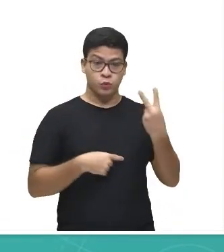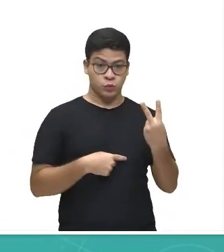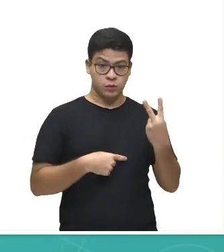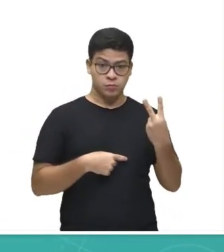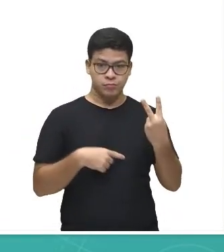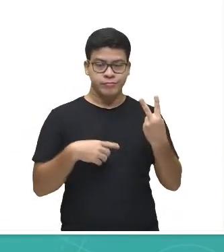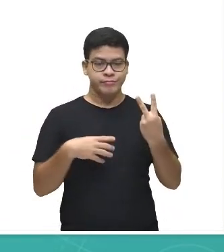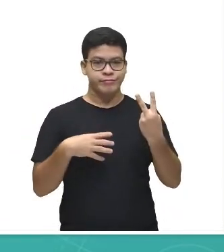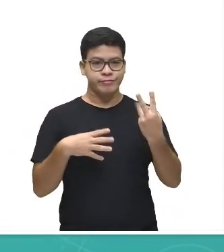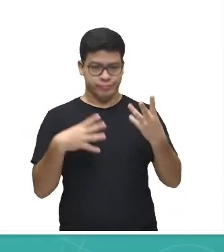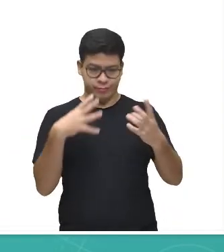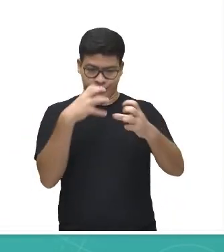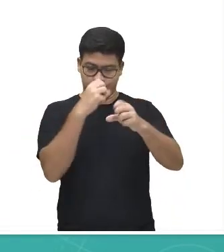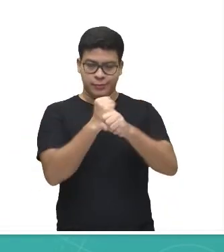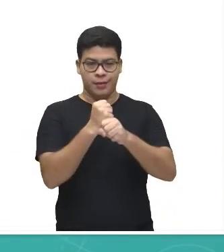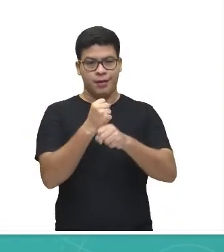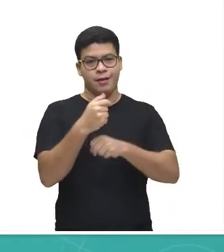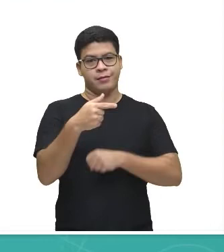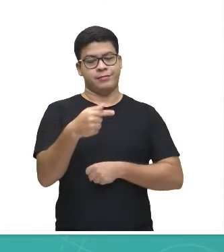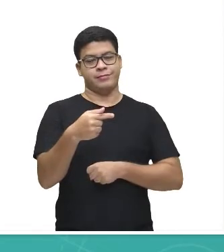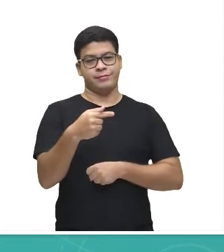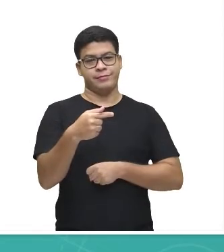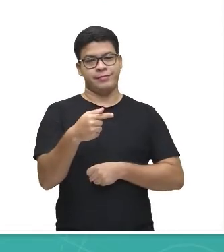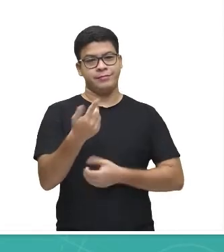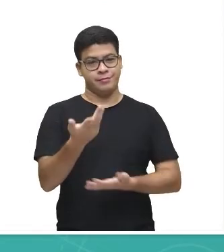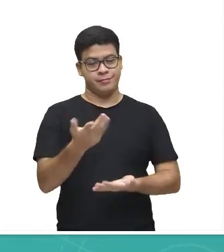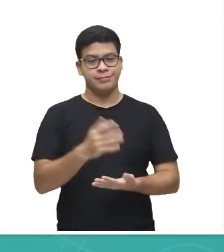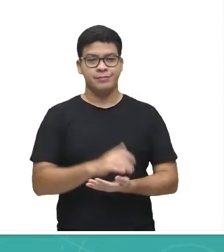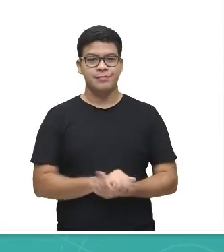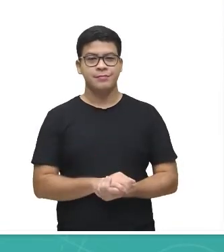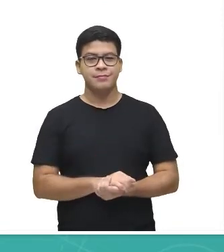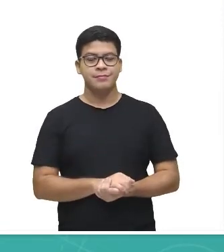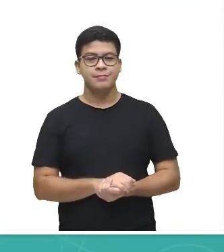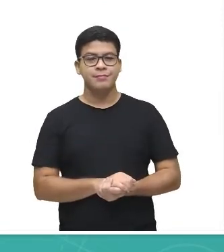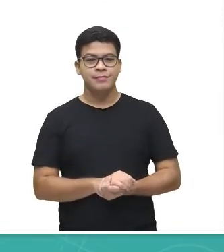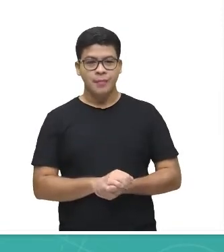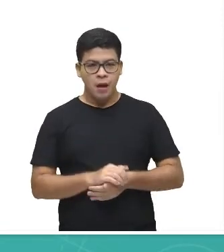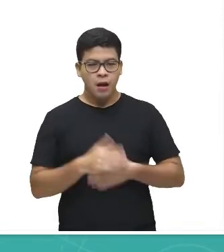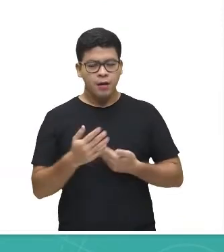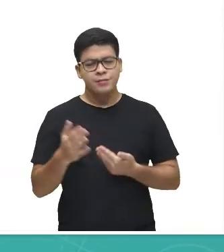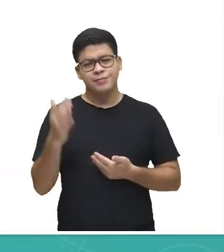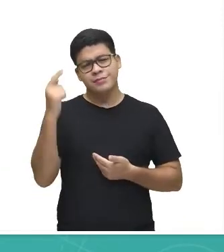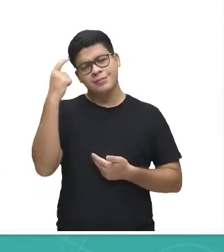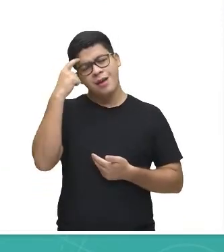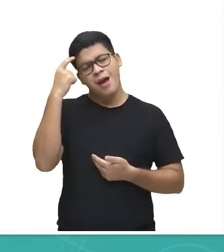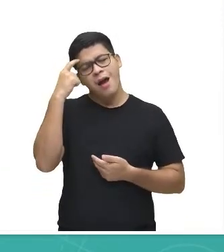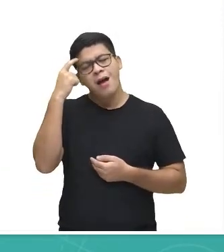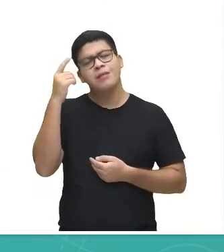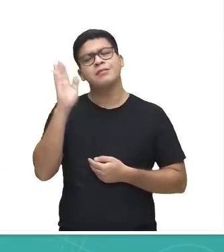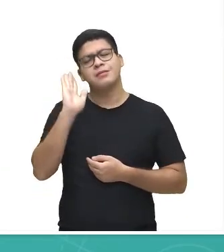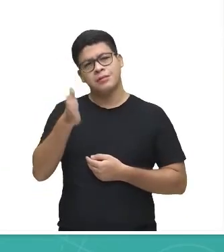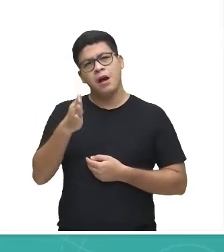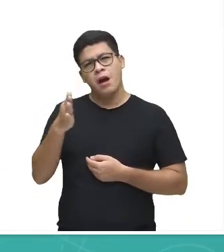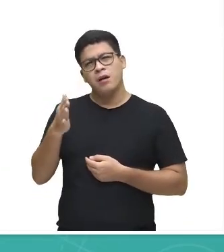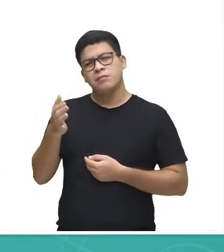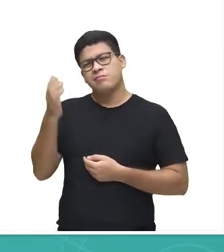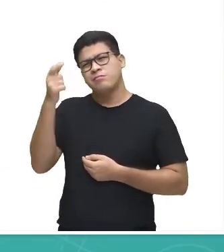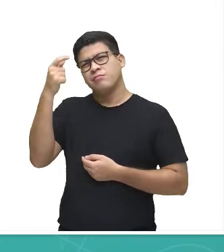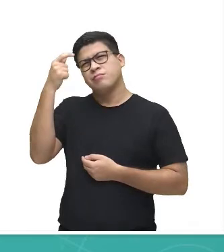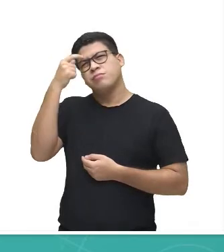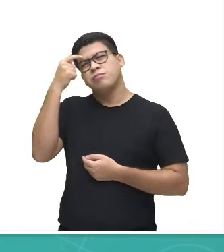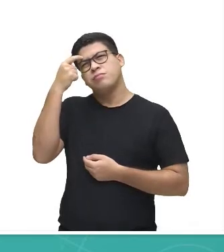ficou? Ora, professor, com 7, exatamente, tá? Então, intuitivamente, nós já temos essa noção,